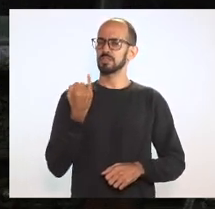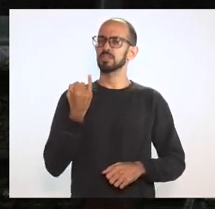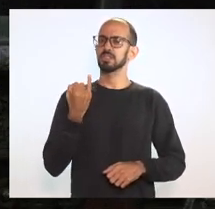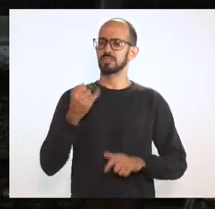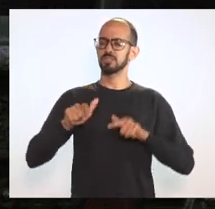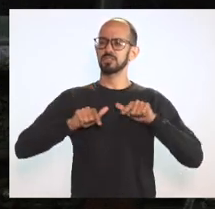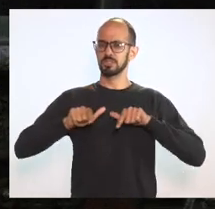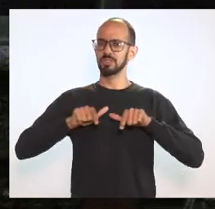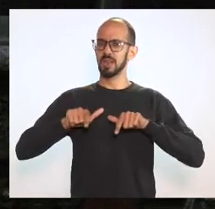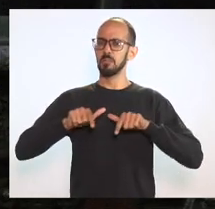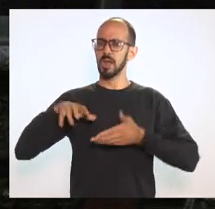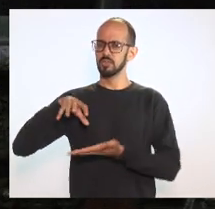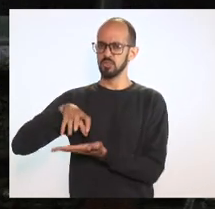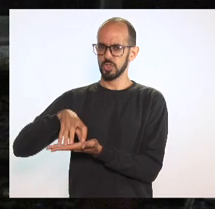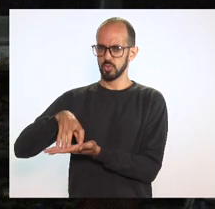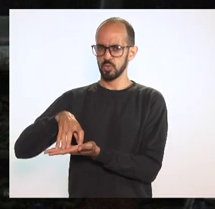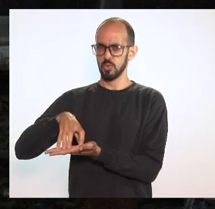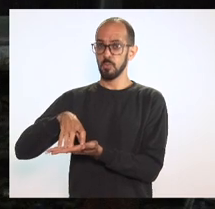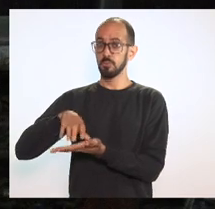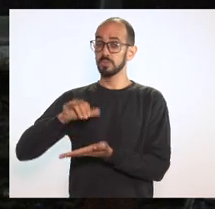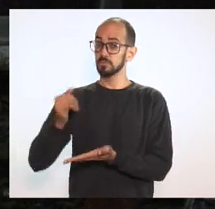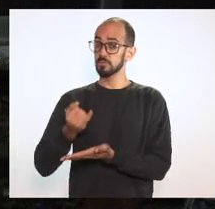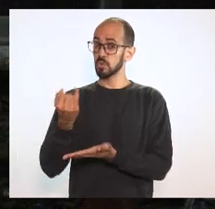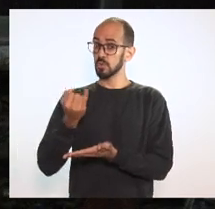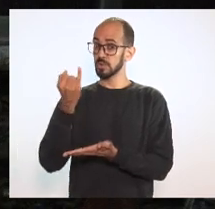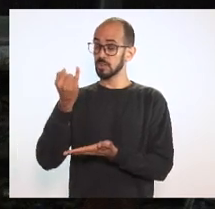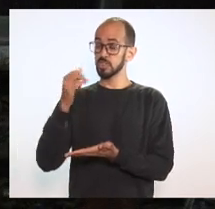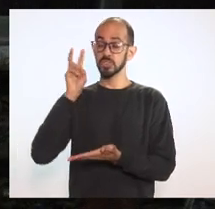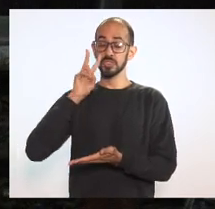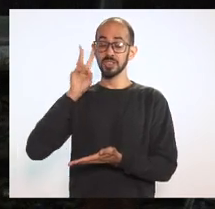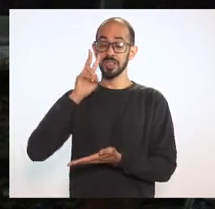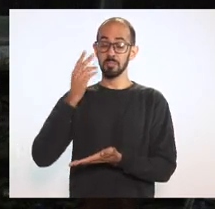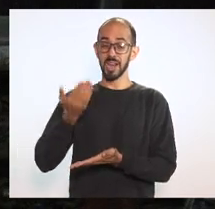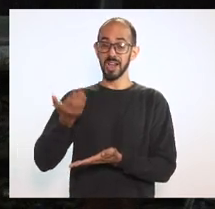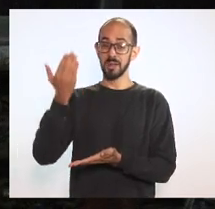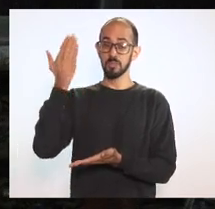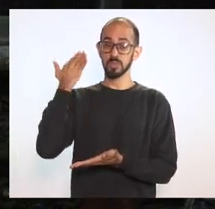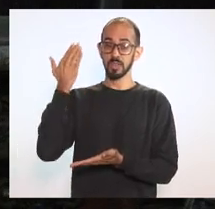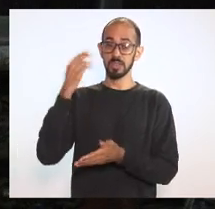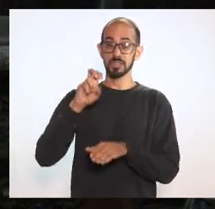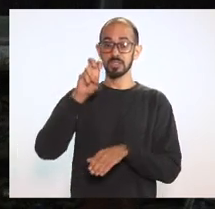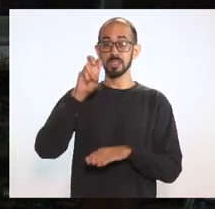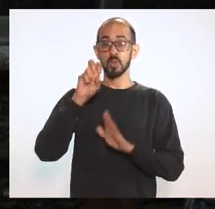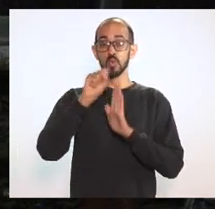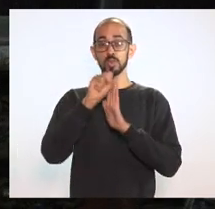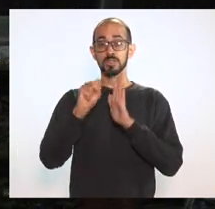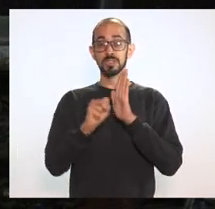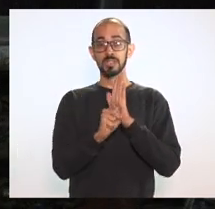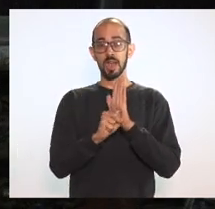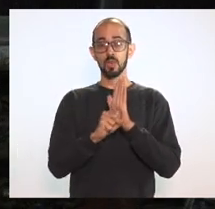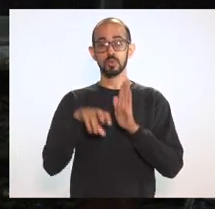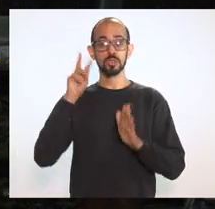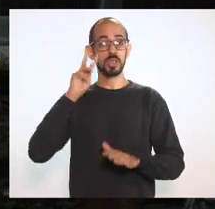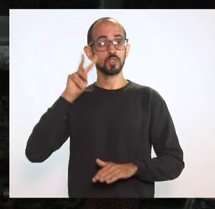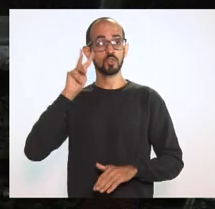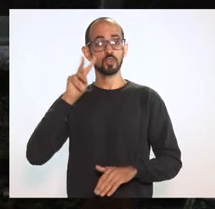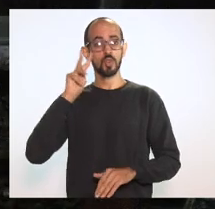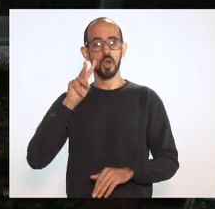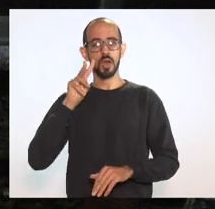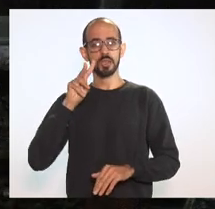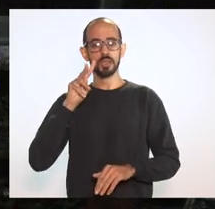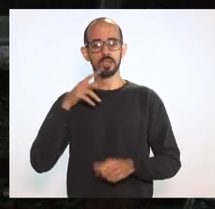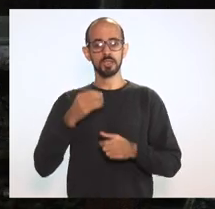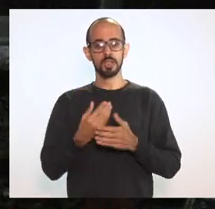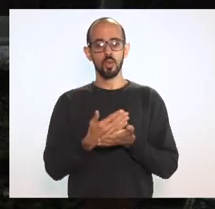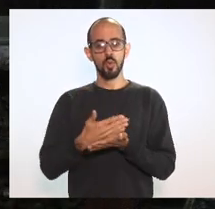Mas é importante voltarmos à origem de tudo. São quase 5 séculos da história do setor, iniciada